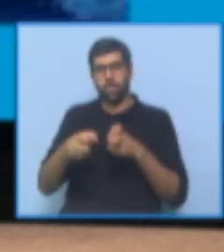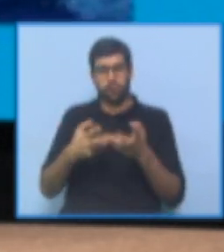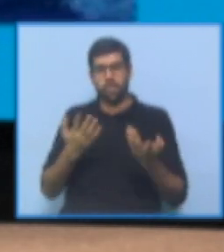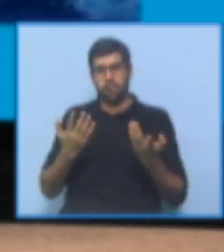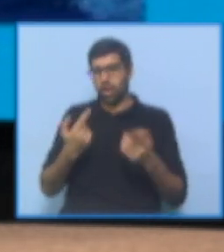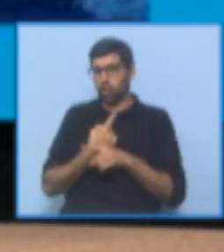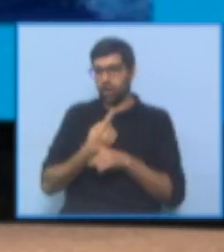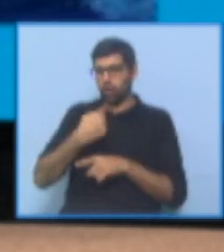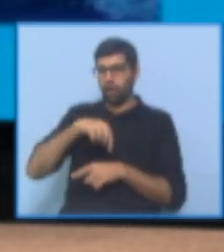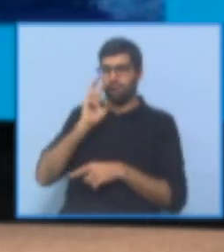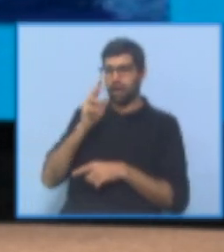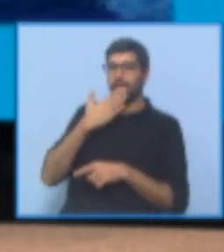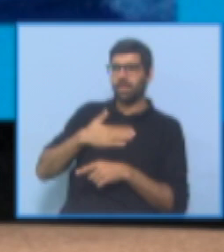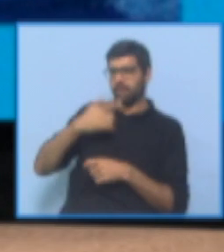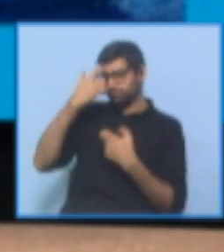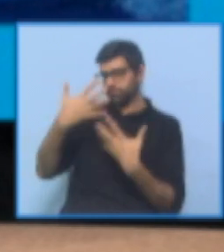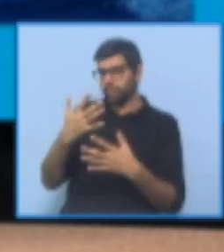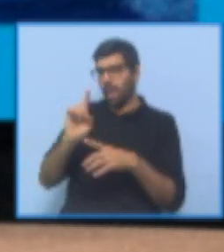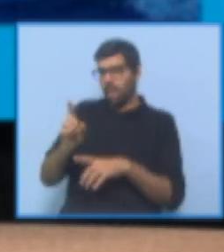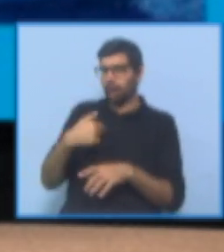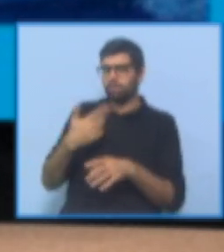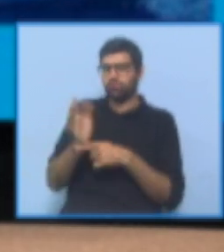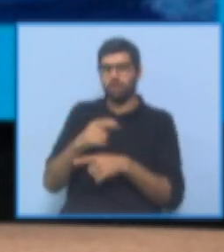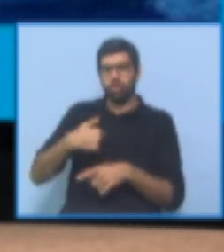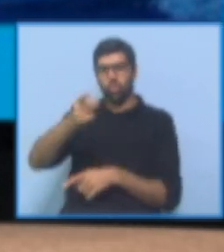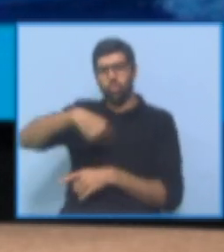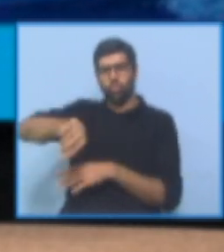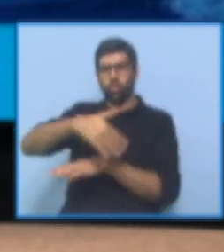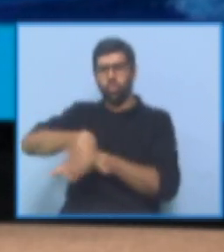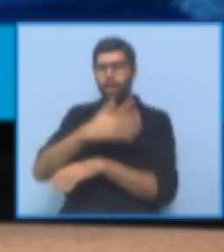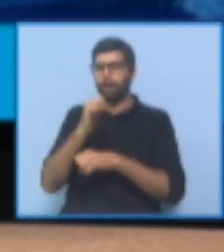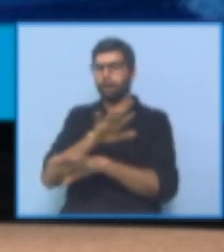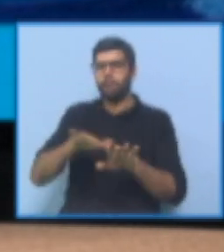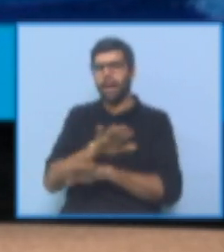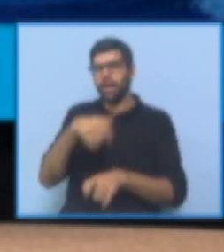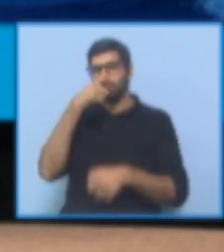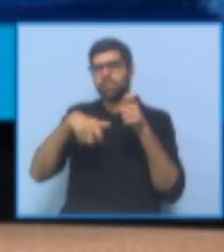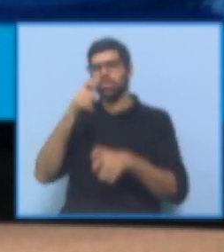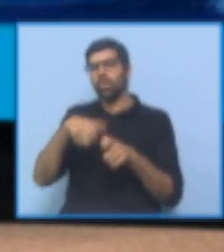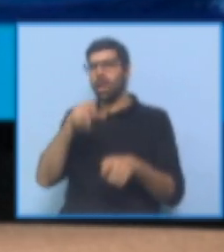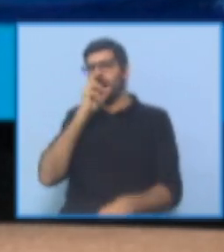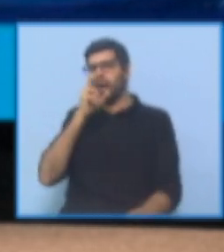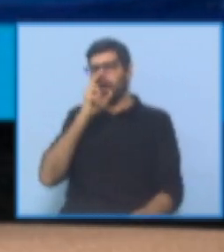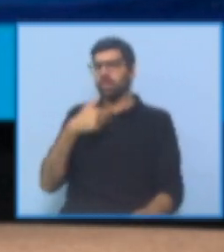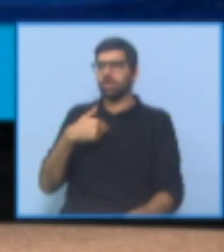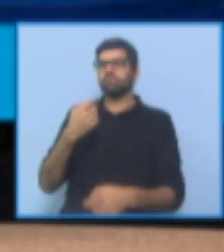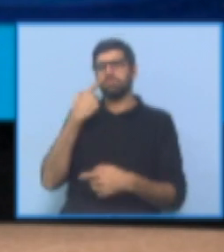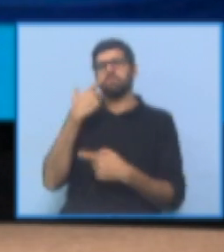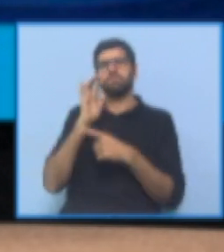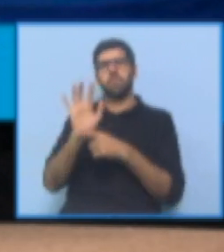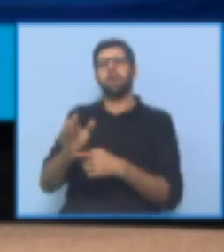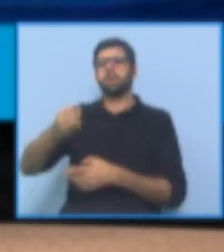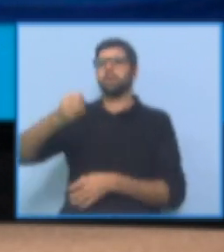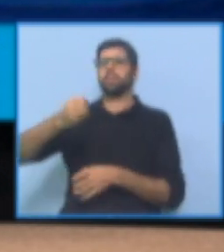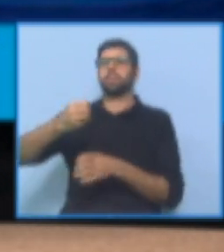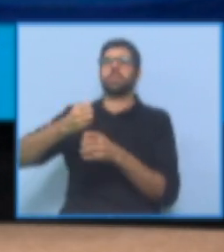em dia, uma coisa que nós vemos e que nos choca é também pelas praças públicas, pelas praias, as pessoas ostentam muito a sua garrafa de cerveja, o seu